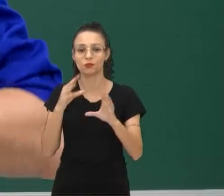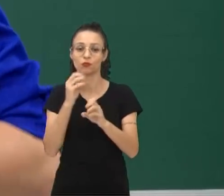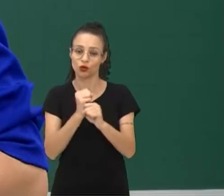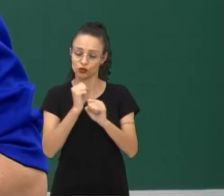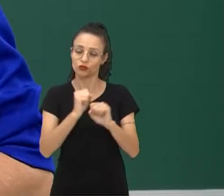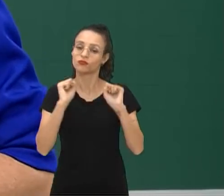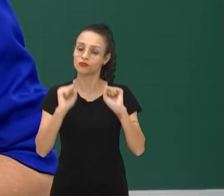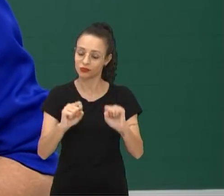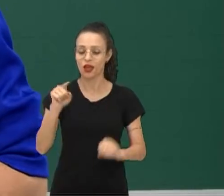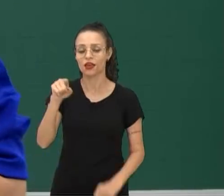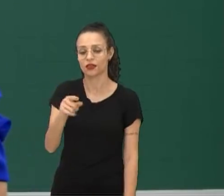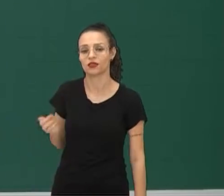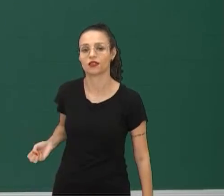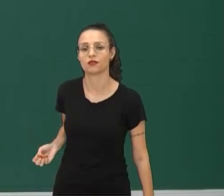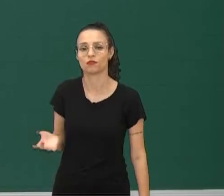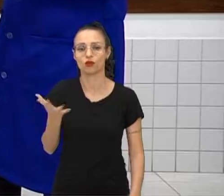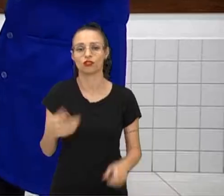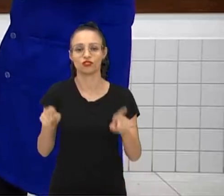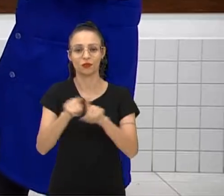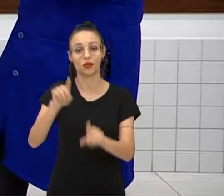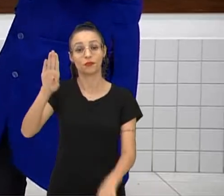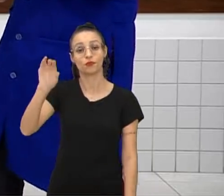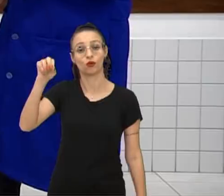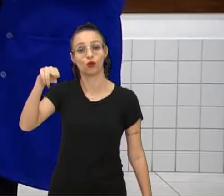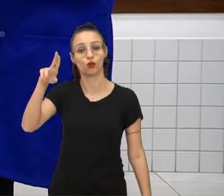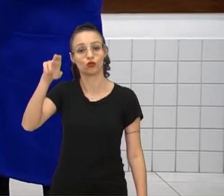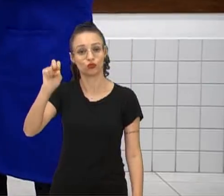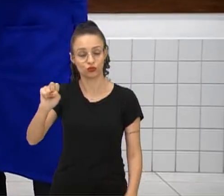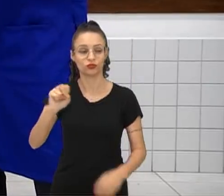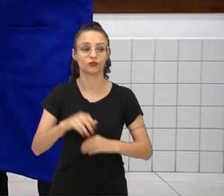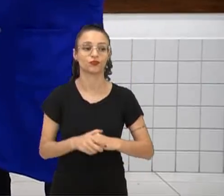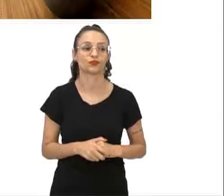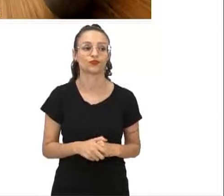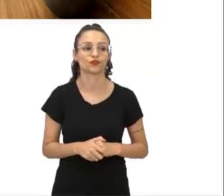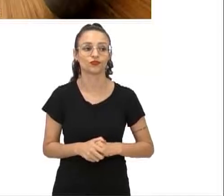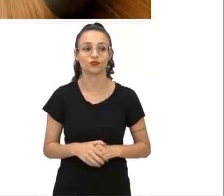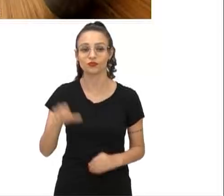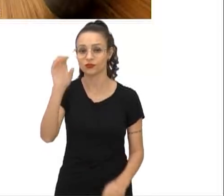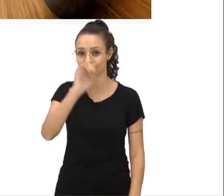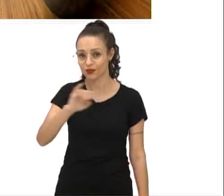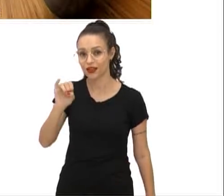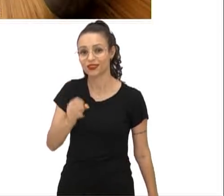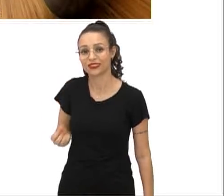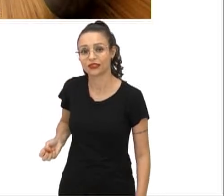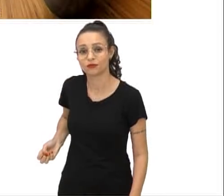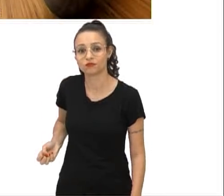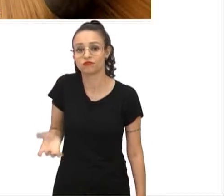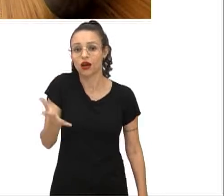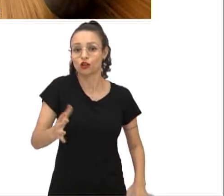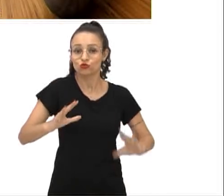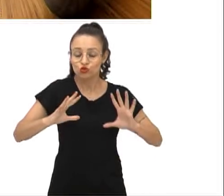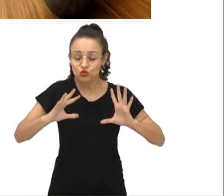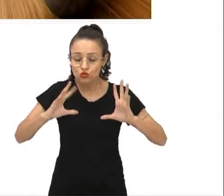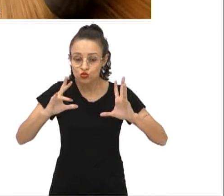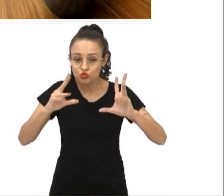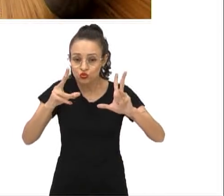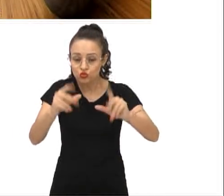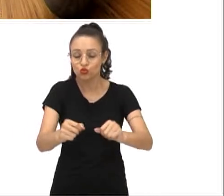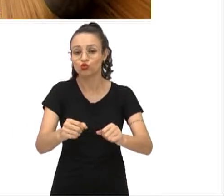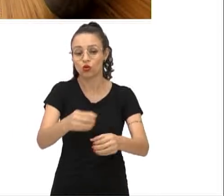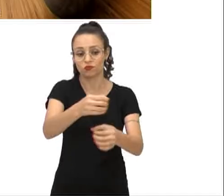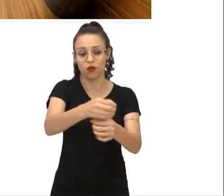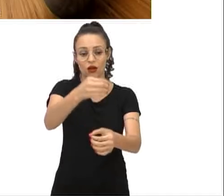né? Então aqui no boliche nós temos bônus também. Então olha só, caso o jogador derrube todos os pinos em sua